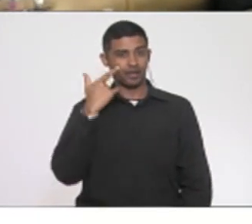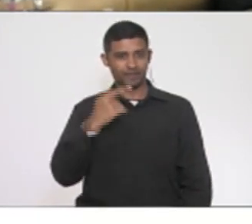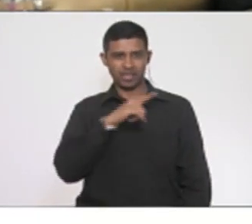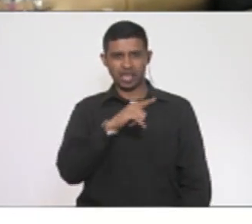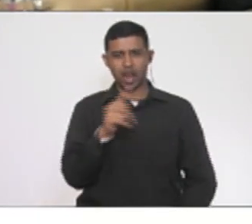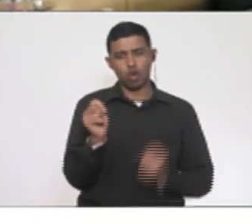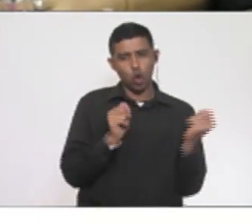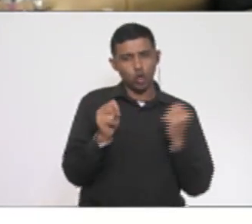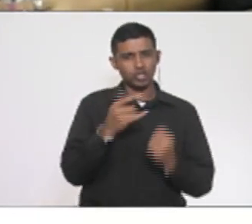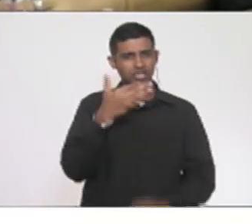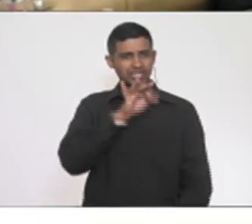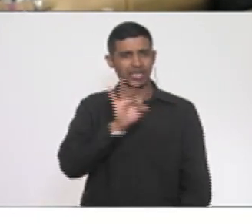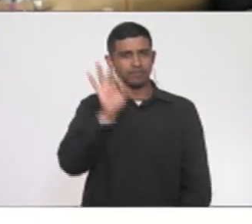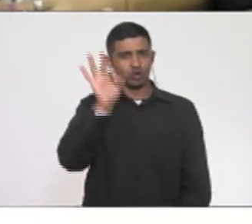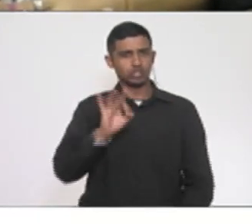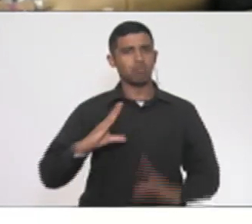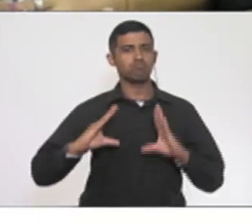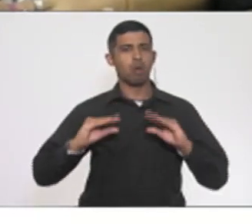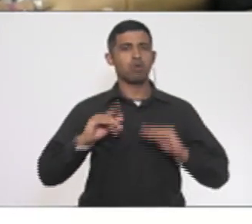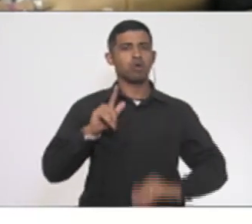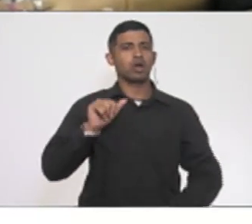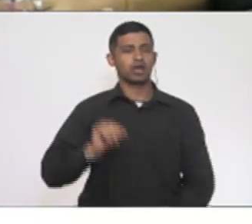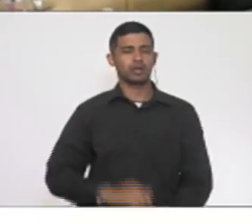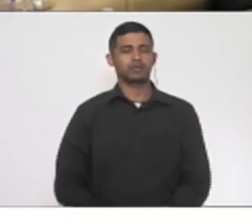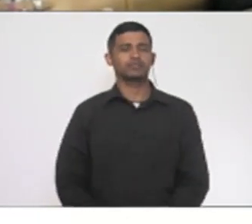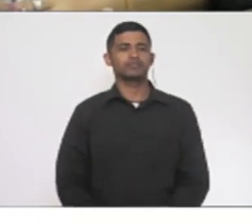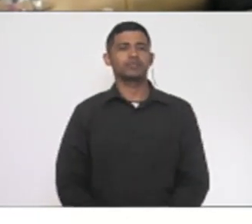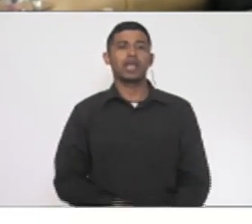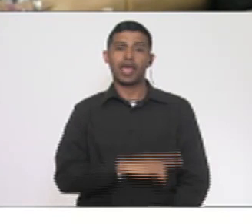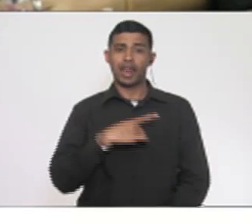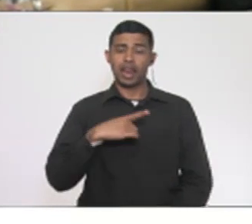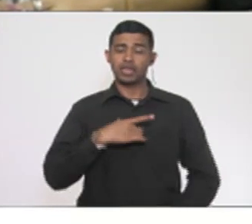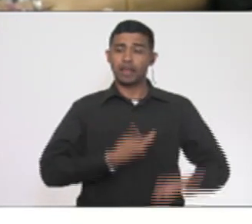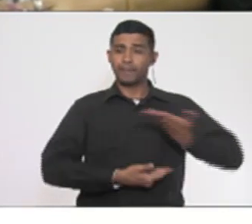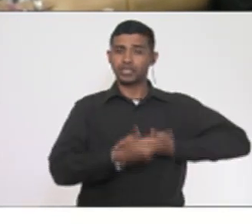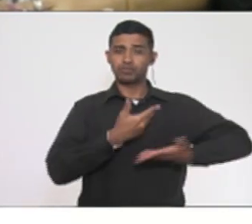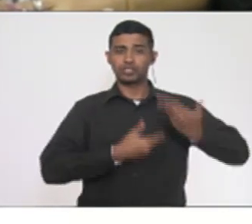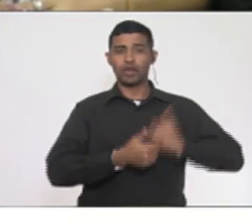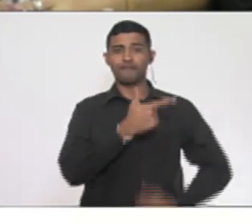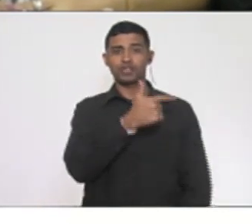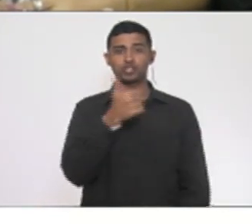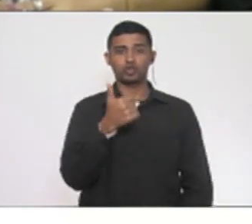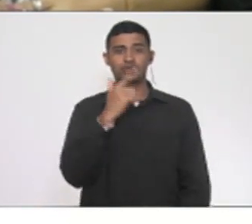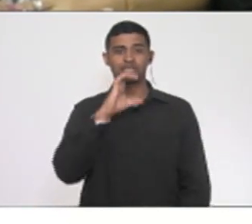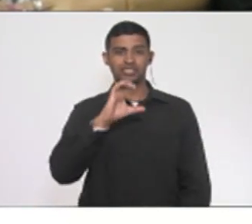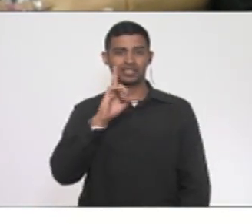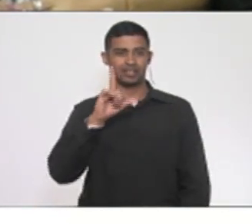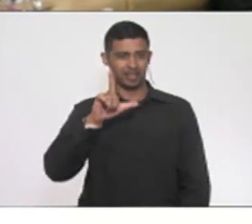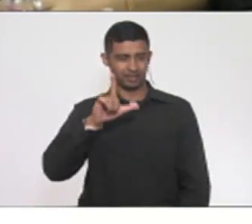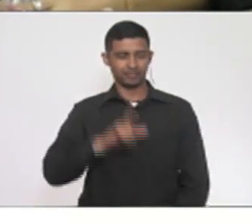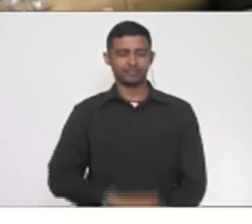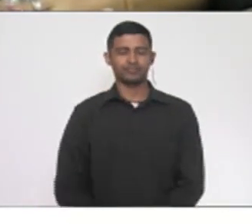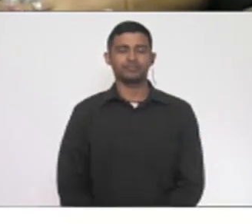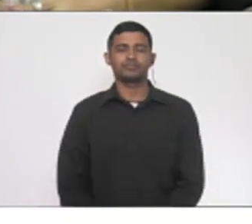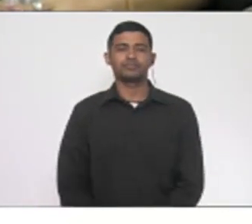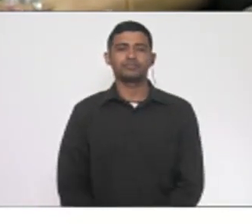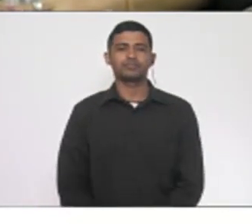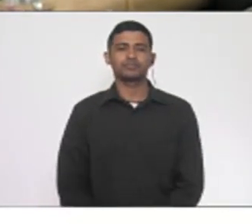100% do volume de gás. Além disso, ela tem participação em 21 CDLs, e ela